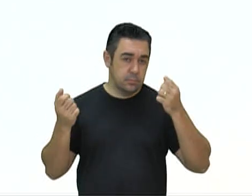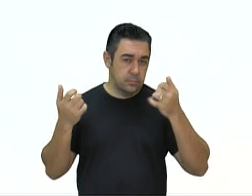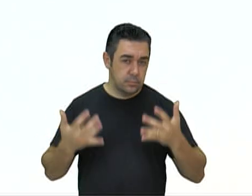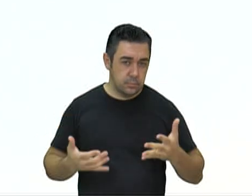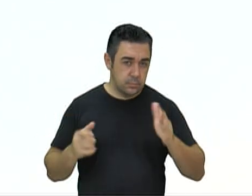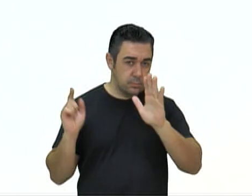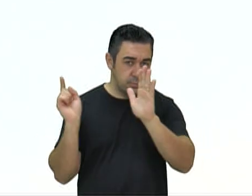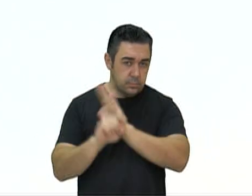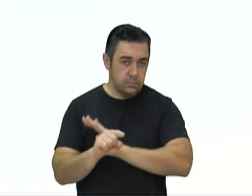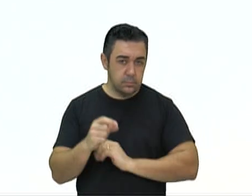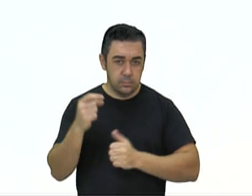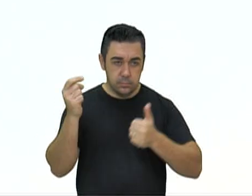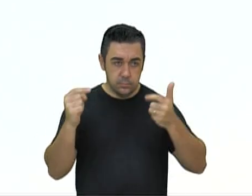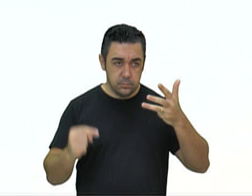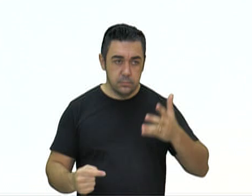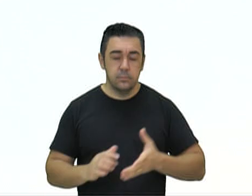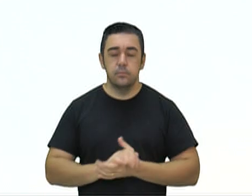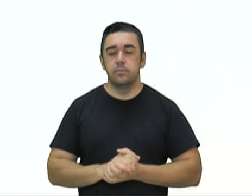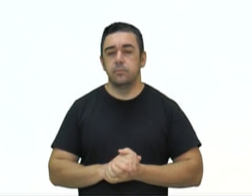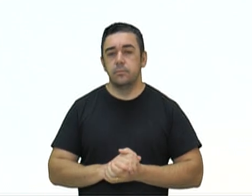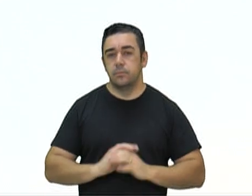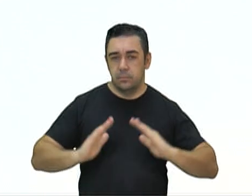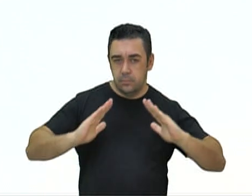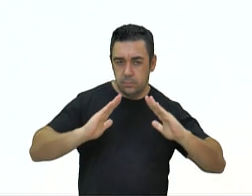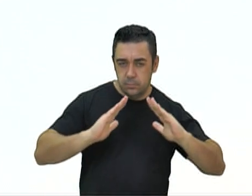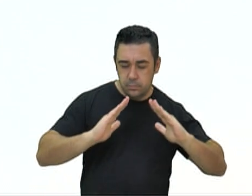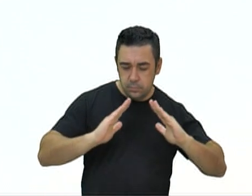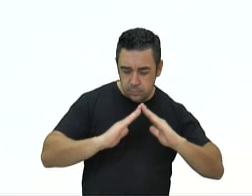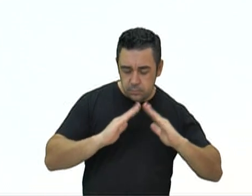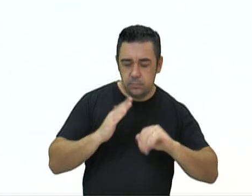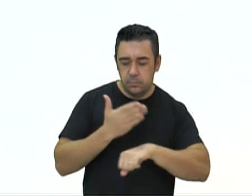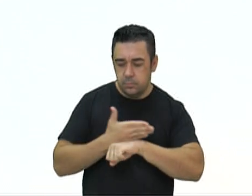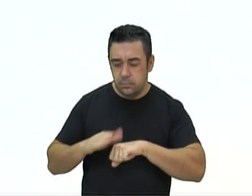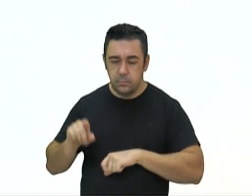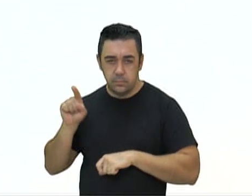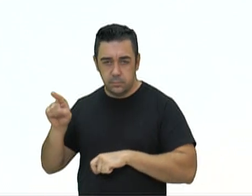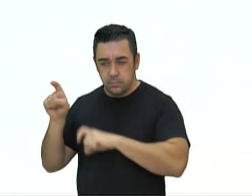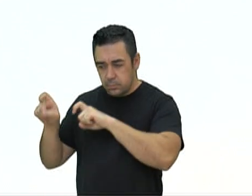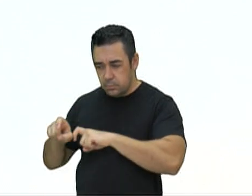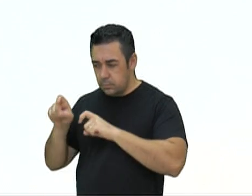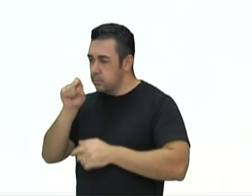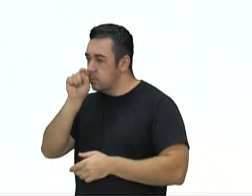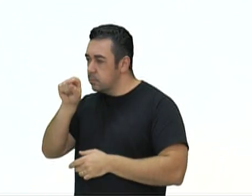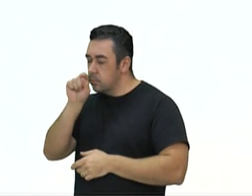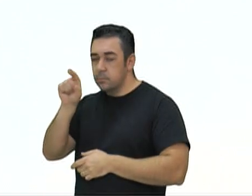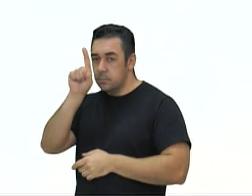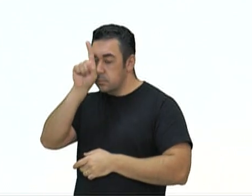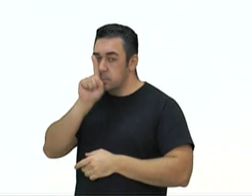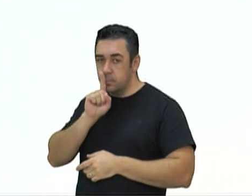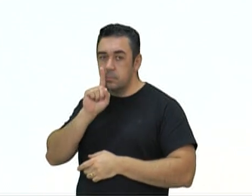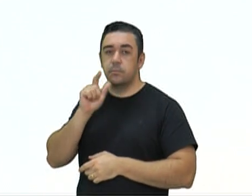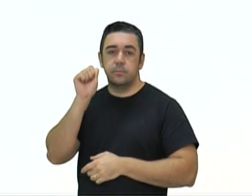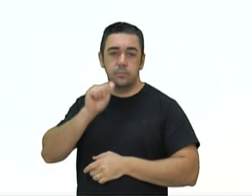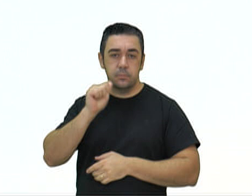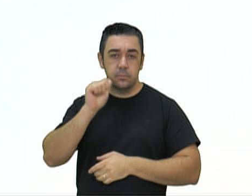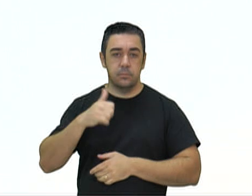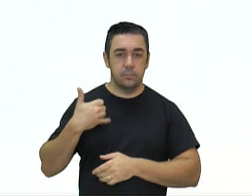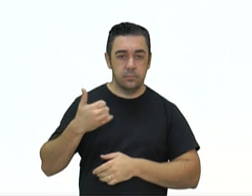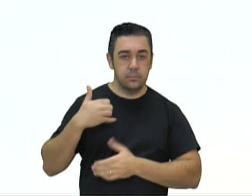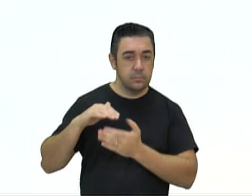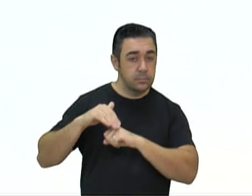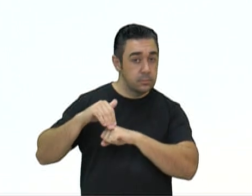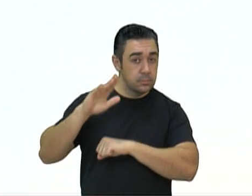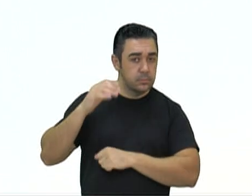quiz de múltipla escolha. Numa casinha branca, lá no sítio do Pica-Pau Amarelo, mora uma velha de mais de 60